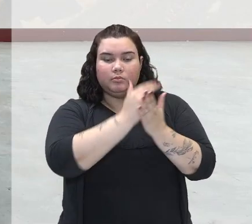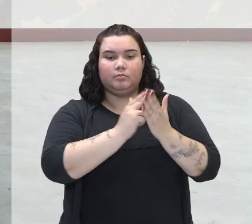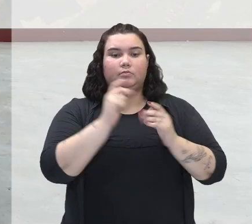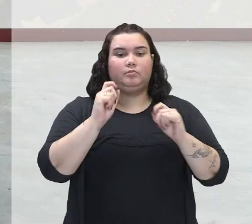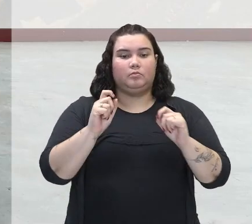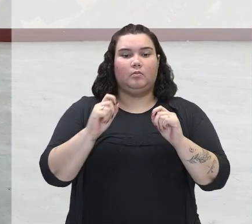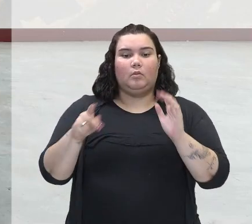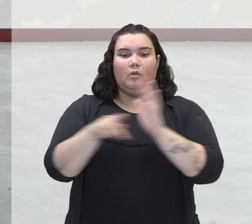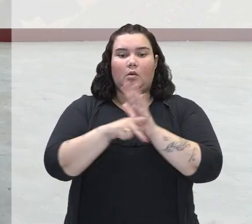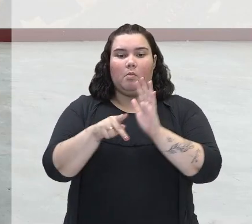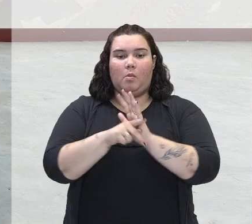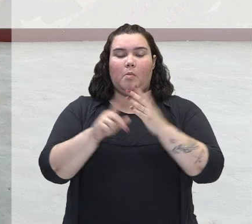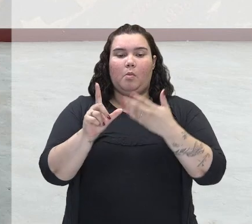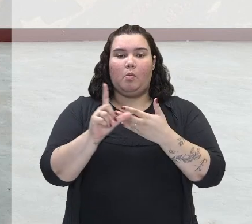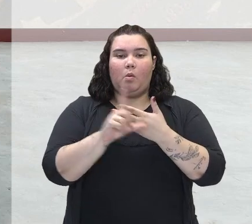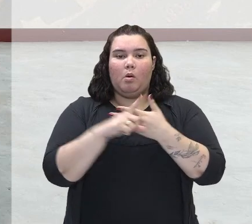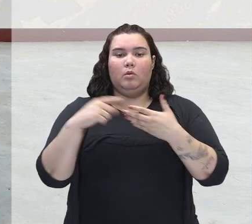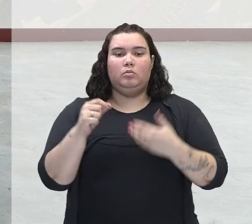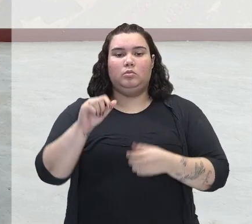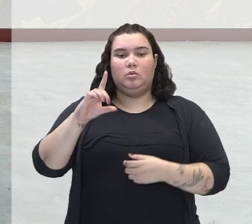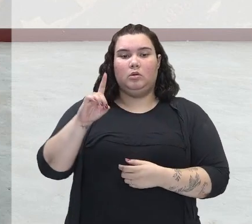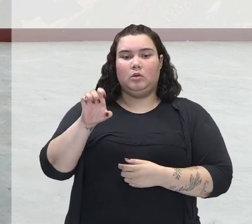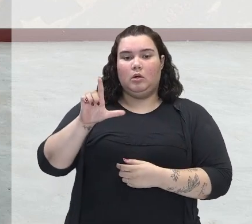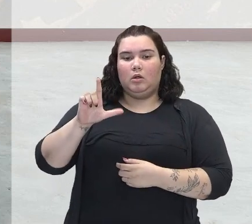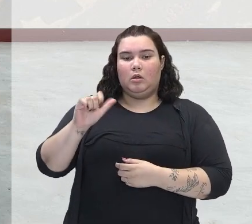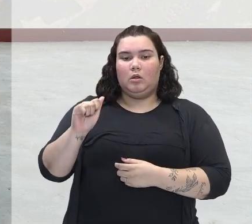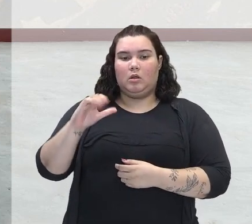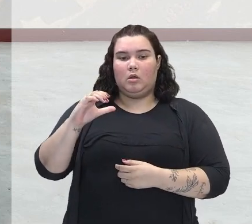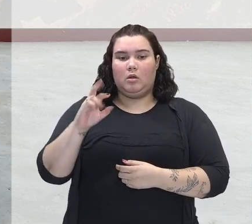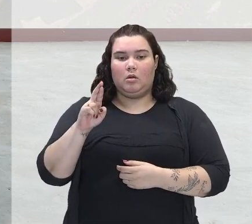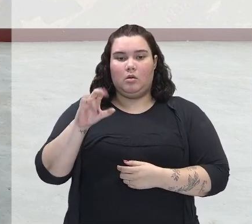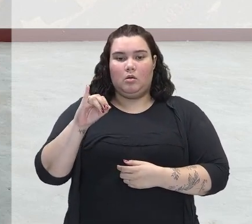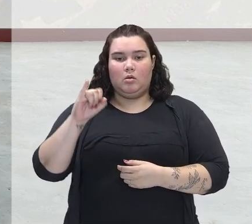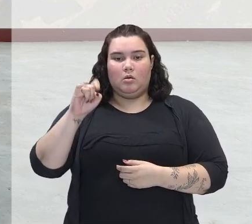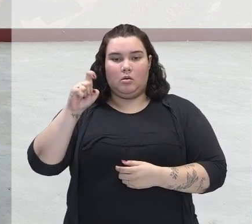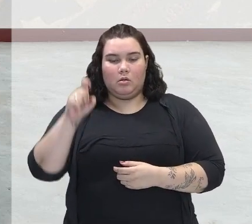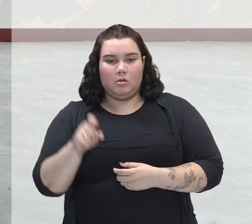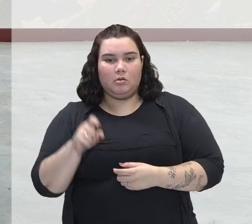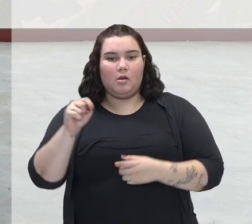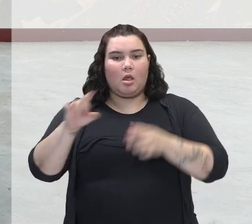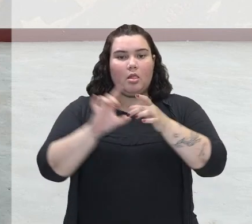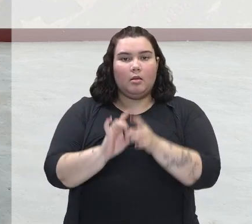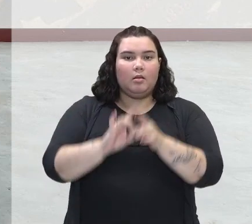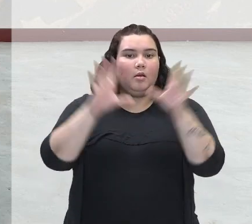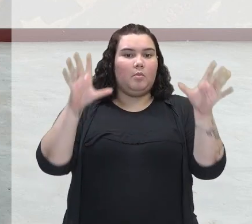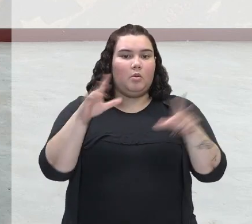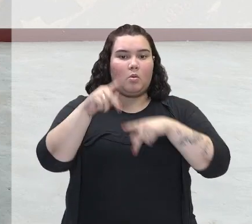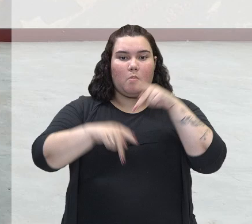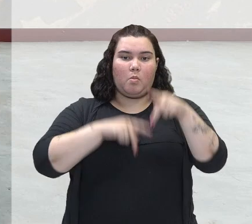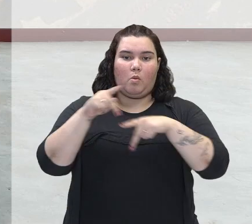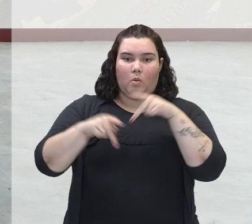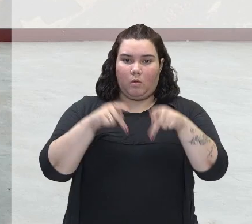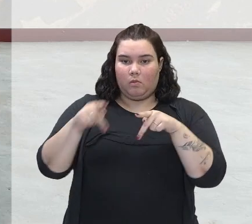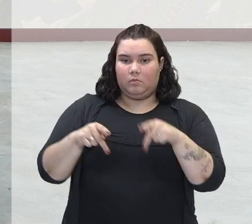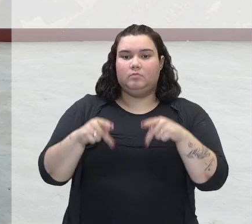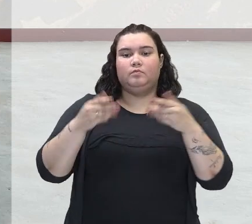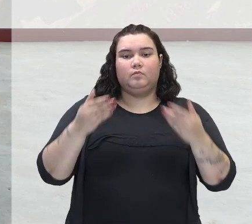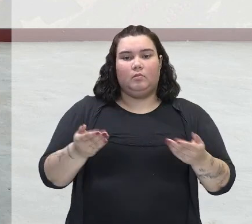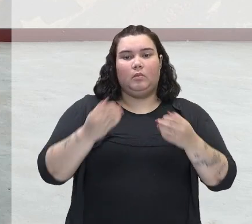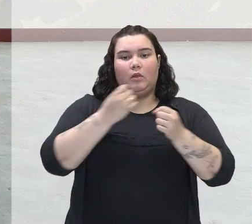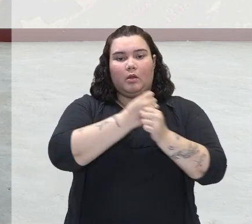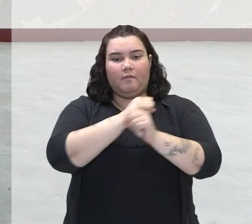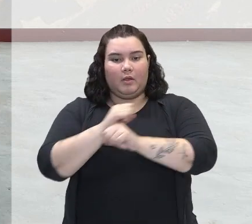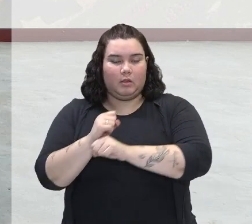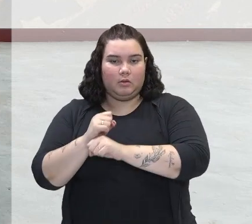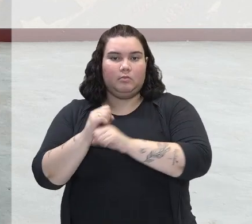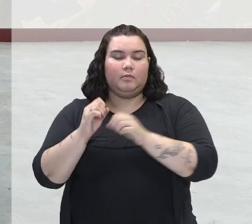de Delacroix, que ela também é conhecida como a liberdade a guiar o povo, a liberdade guiando o povo, defendendo da tradução que é